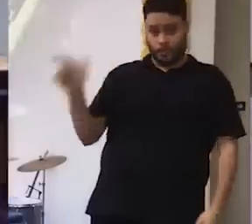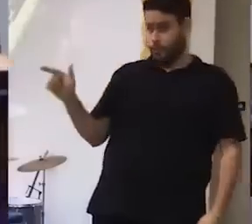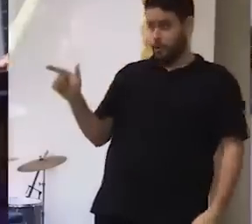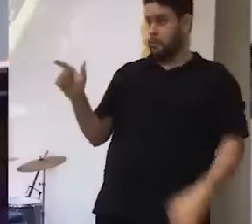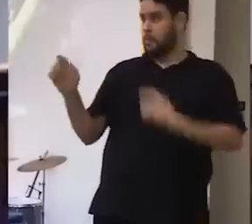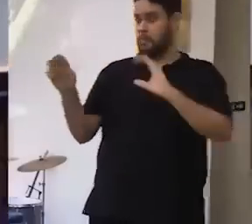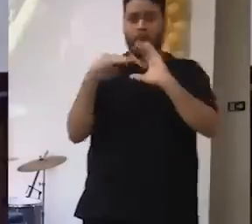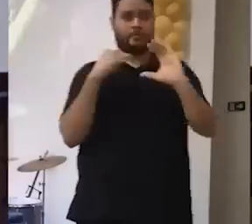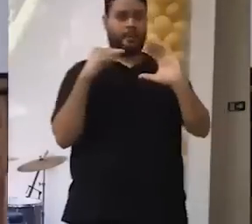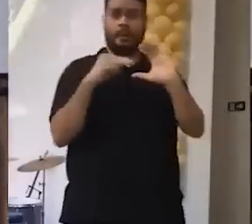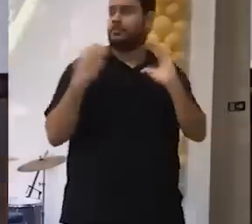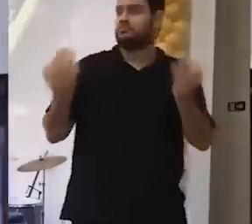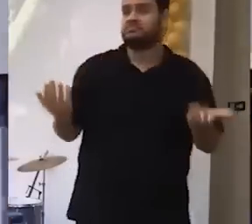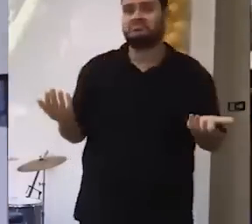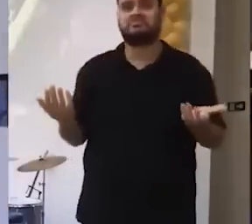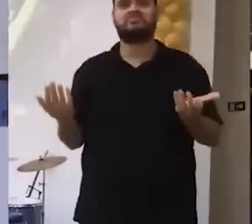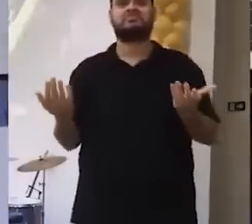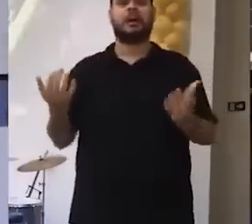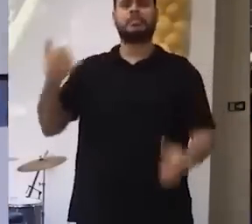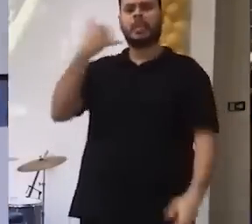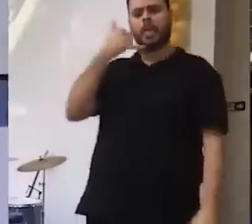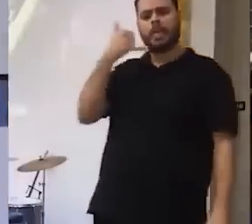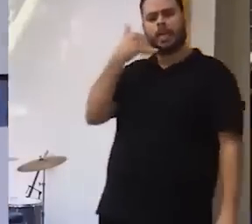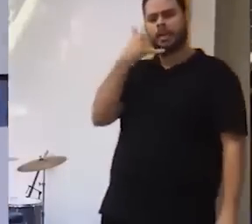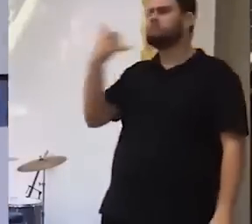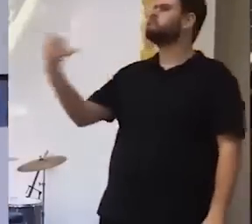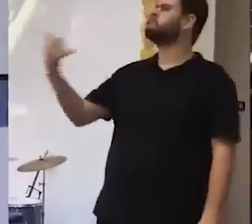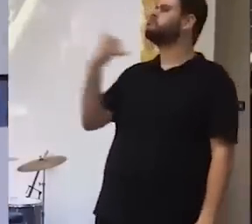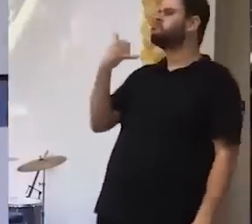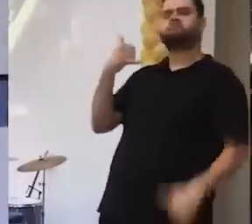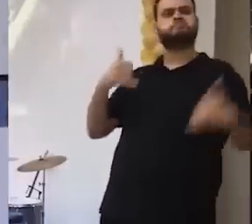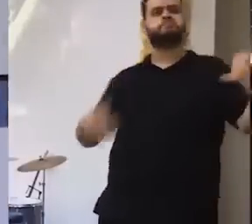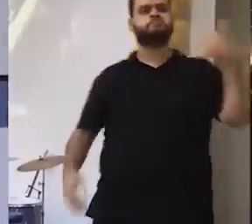mensagem, mandar um telefonema, dar um telefonema,